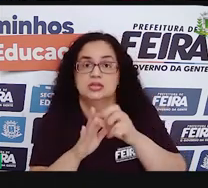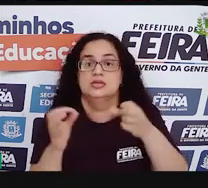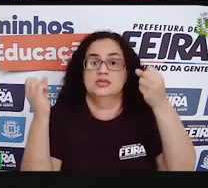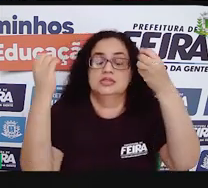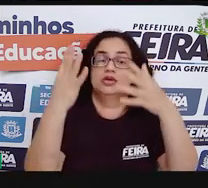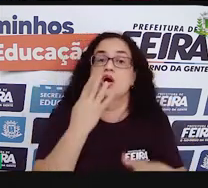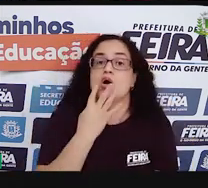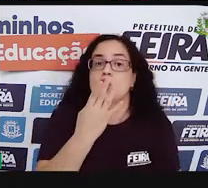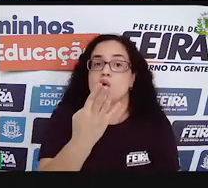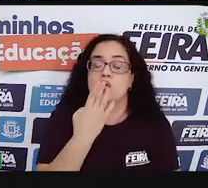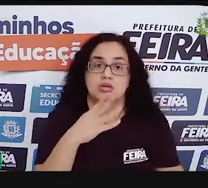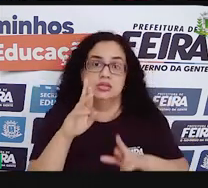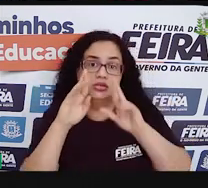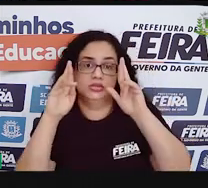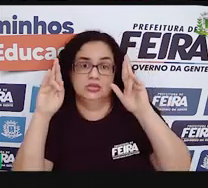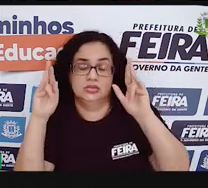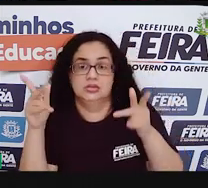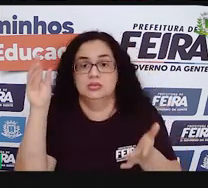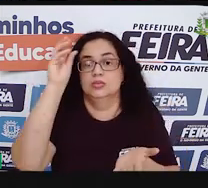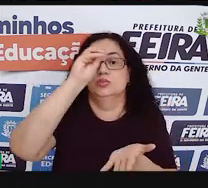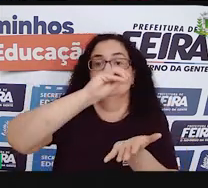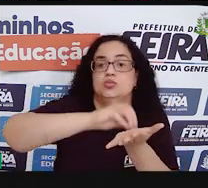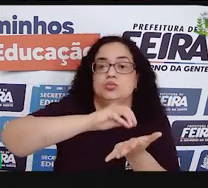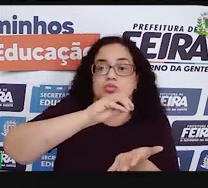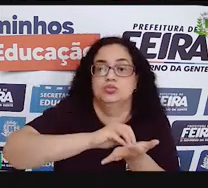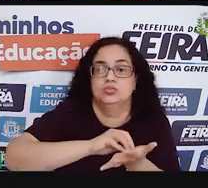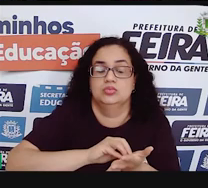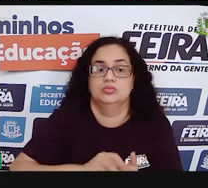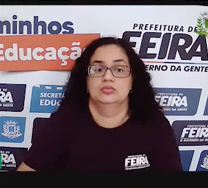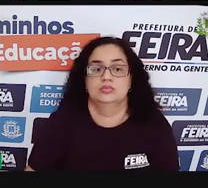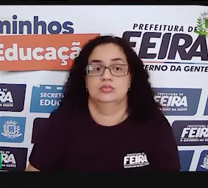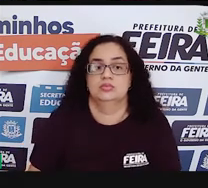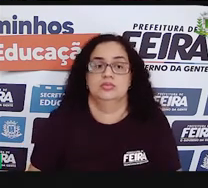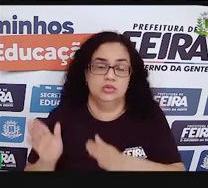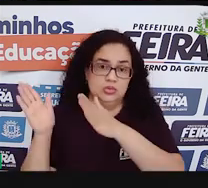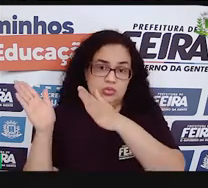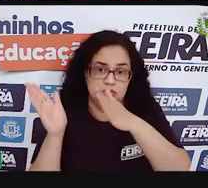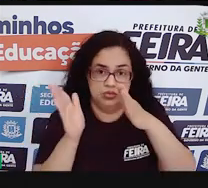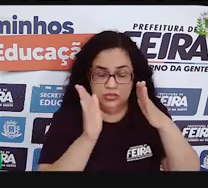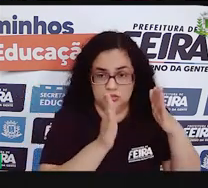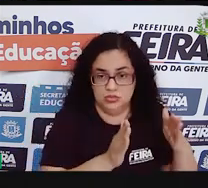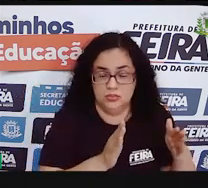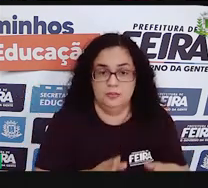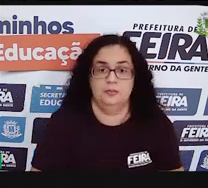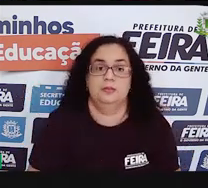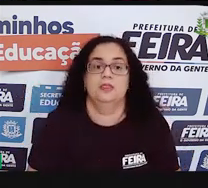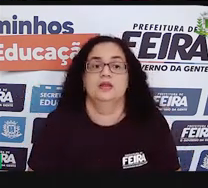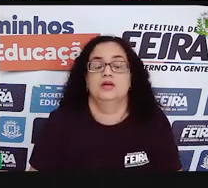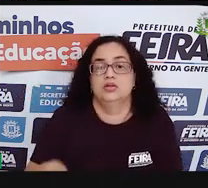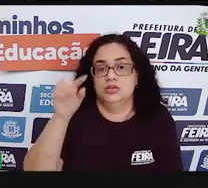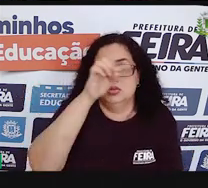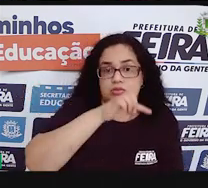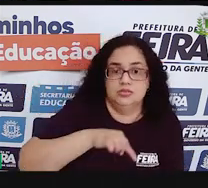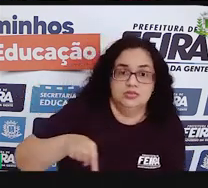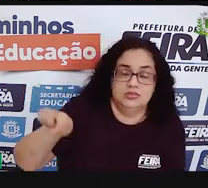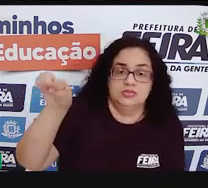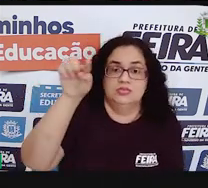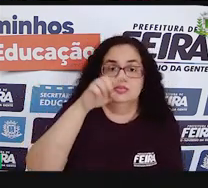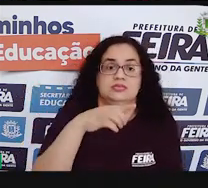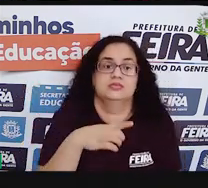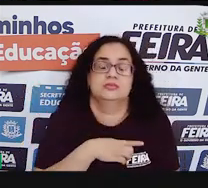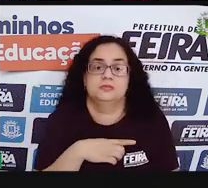cores diferentes para complementar as informações passadas aí através desse círculo dividido